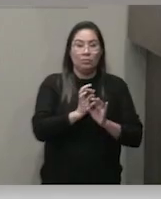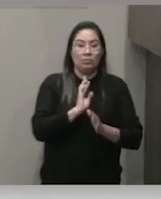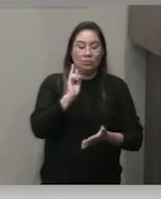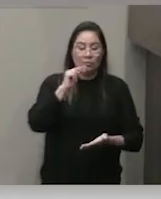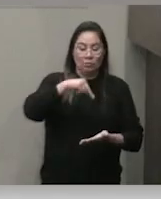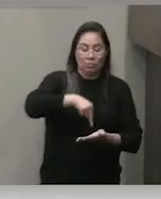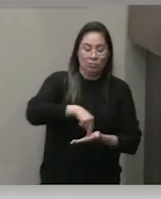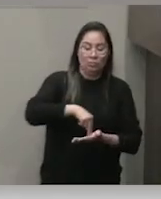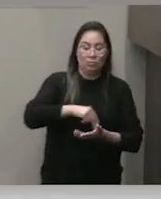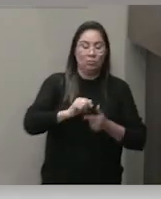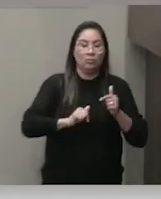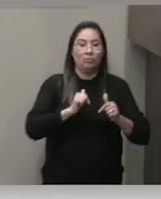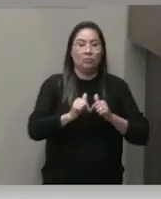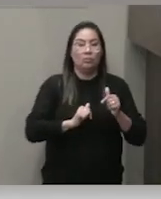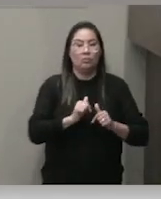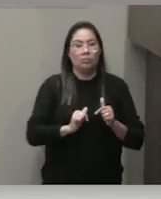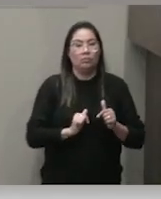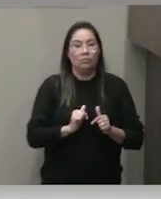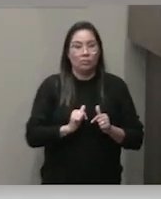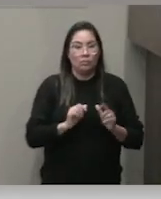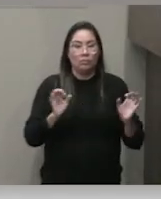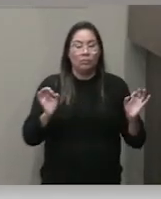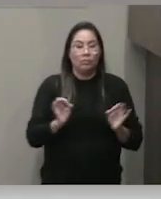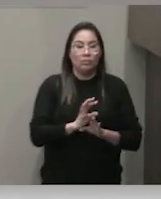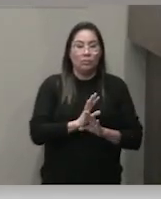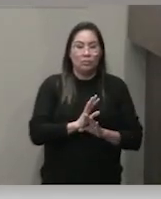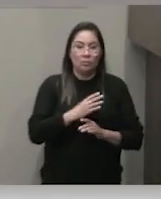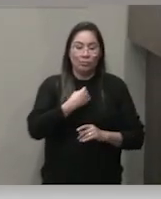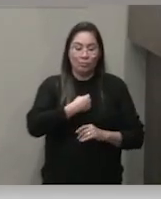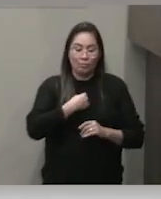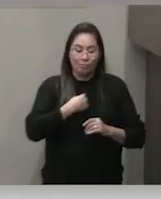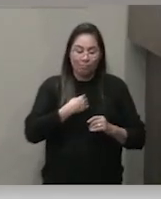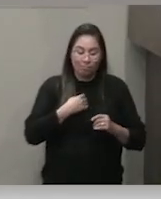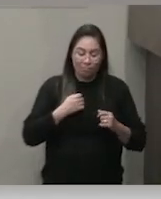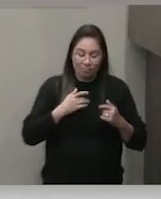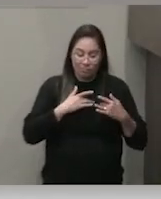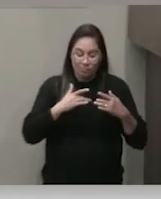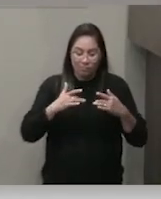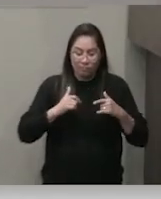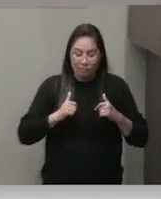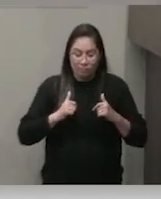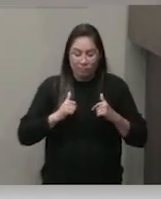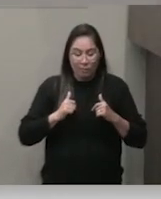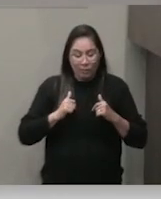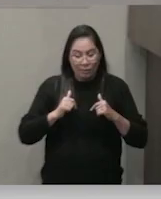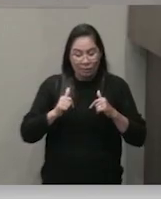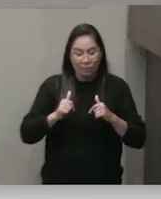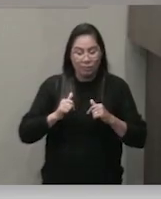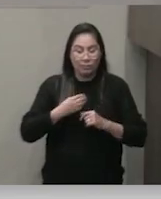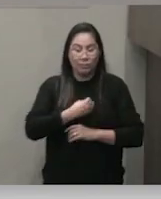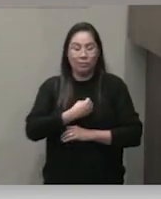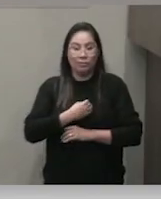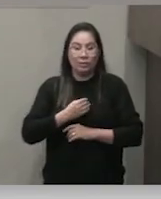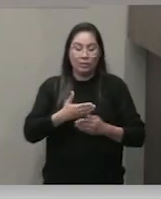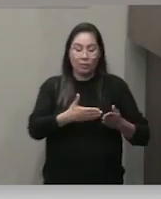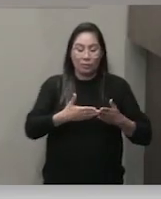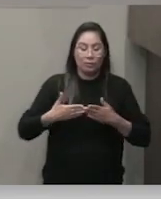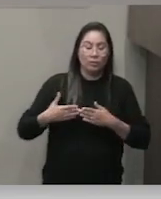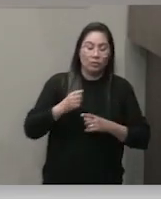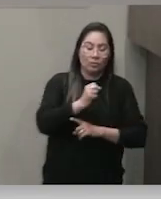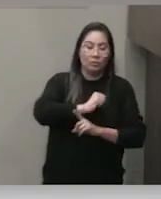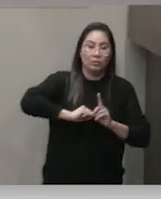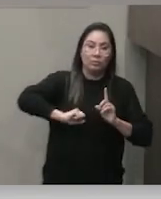atuar. Estão prontos para colocar a sua vida em risco e defender a nossa sociedade.